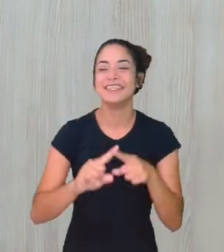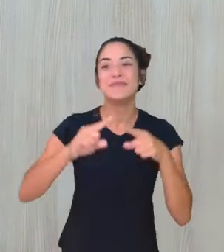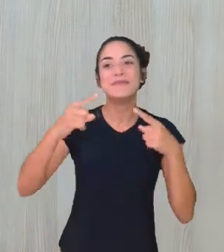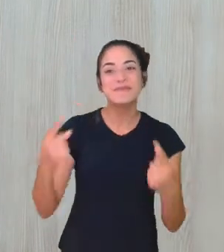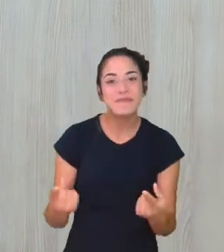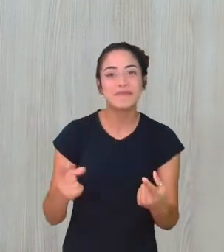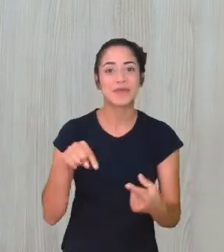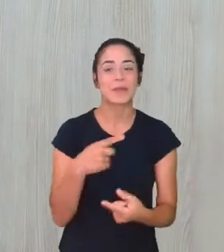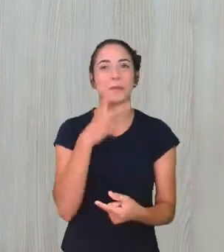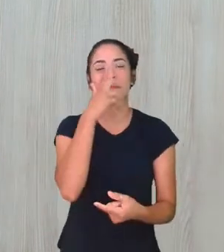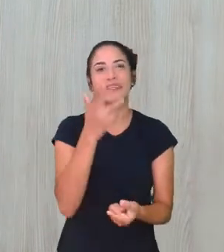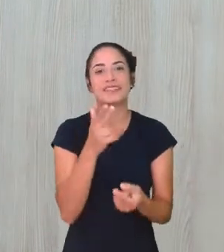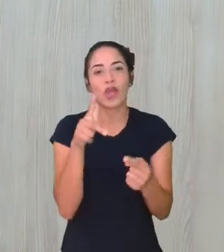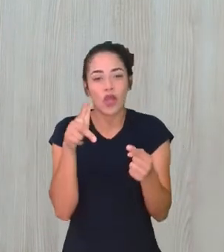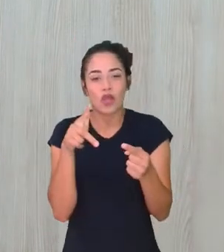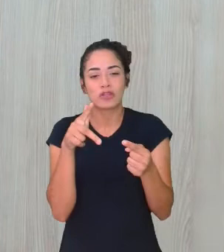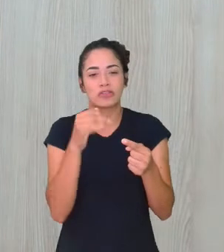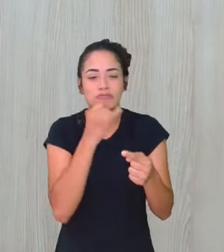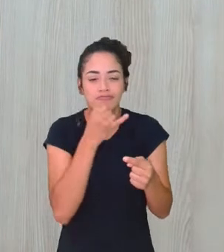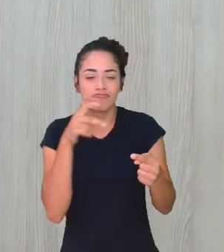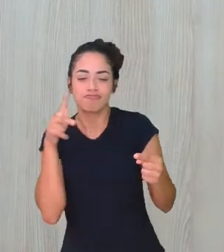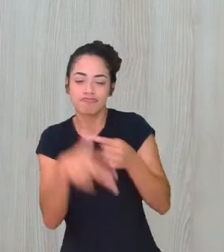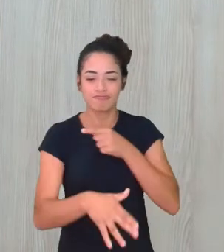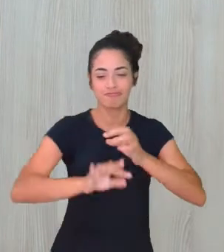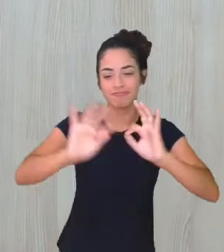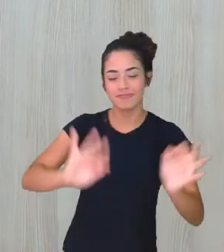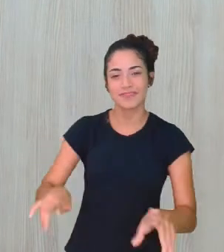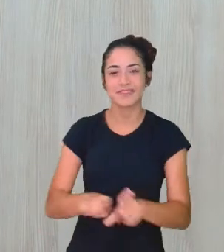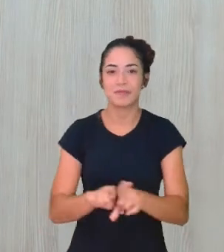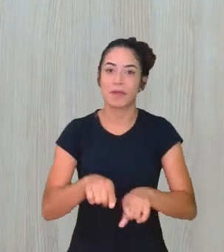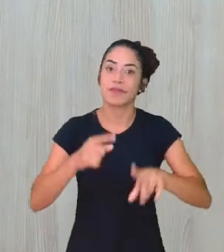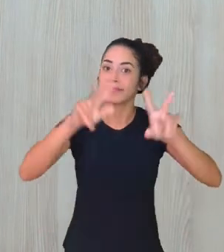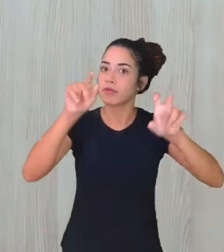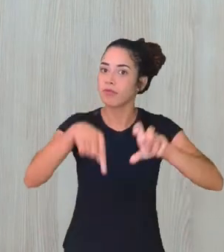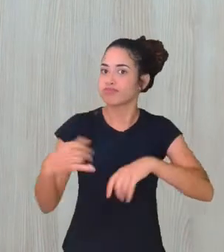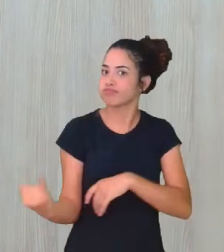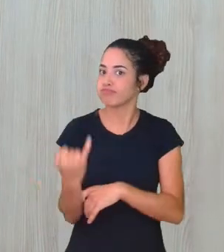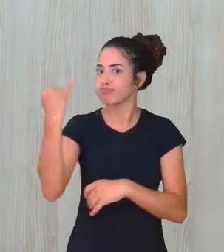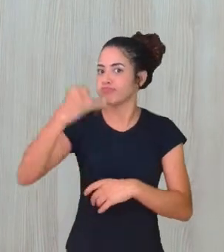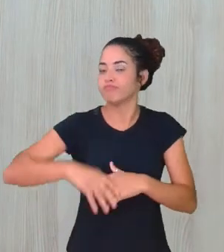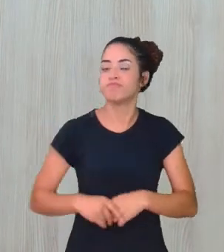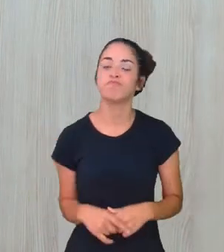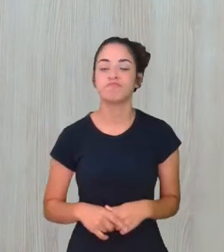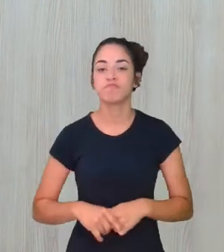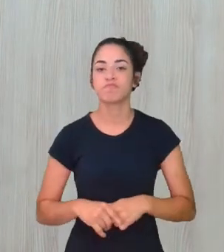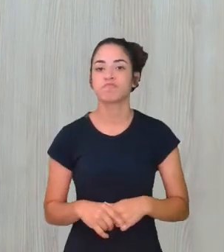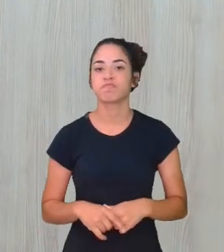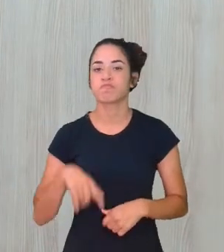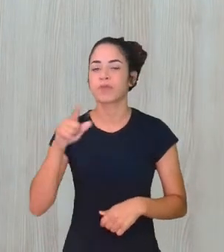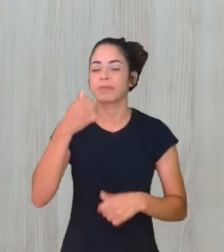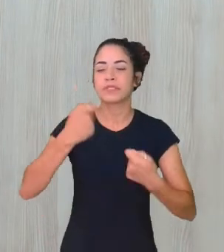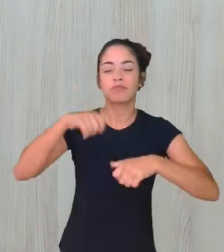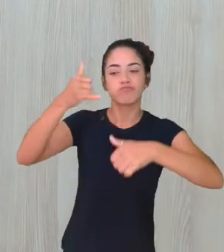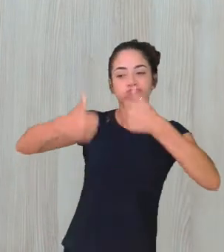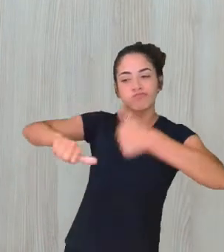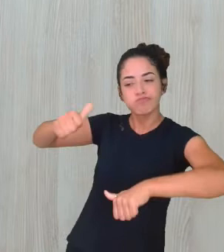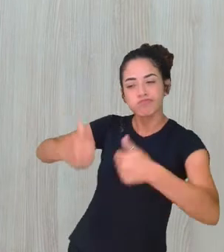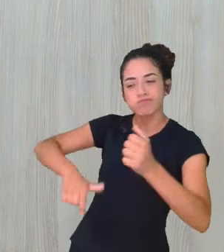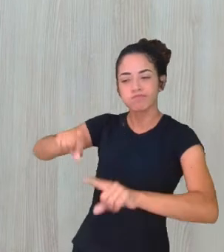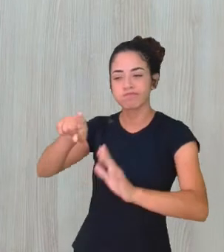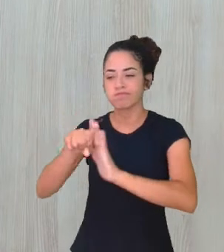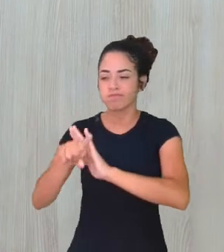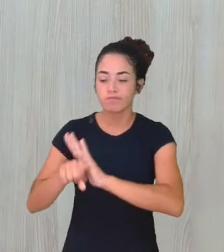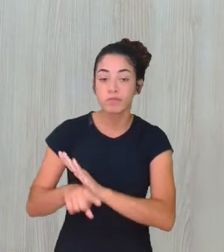a gente quebra um pouquinho né a gente vai falar de um tema super importante né a gente fazer essa análise